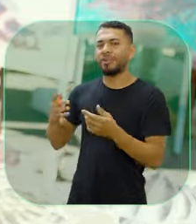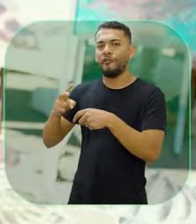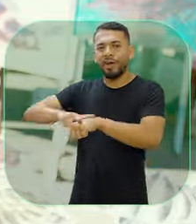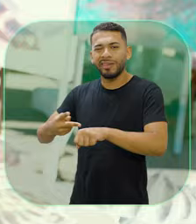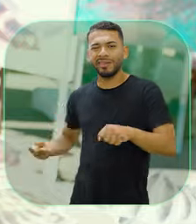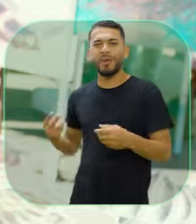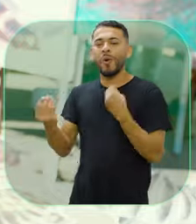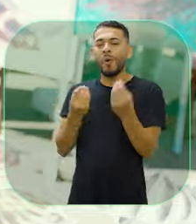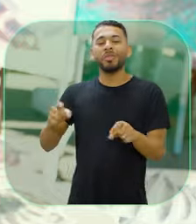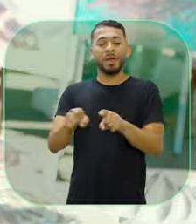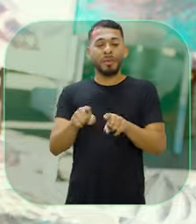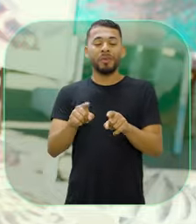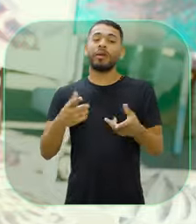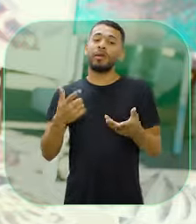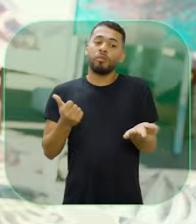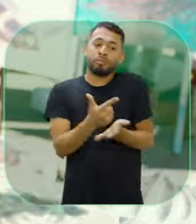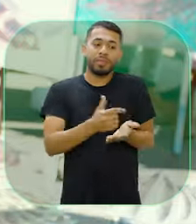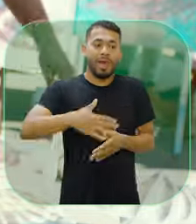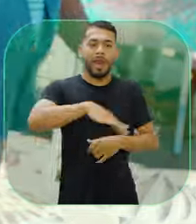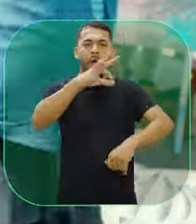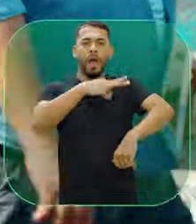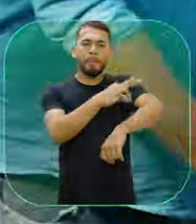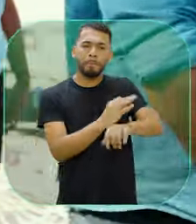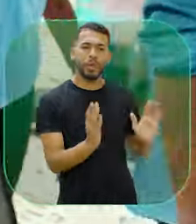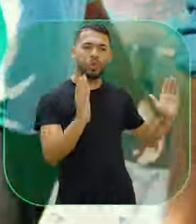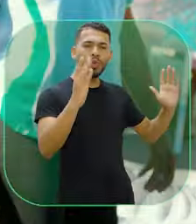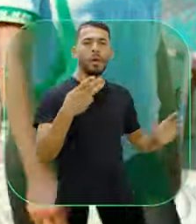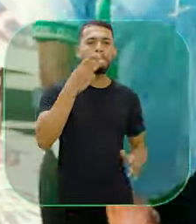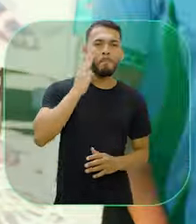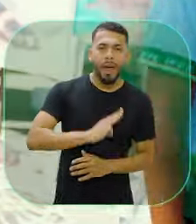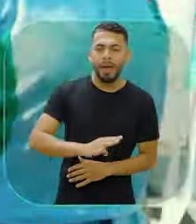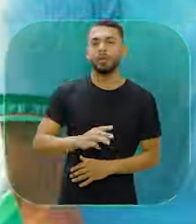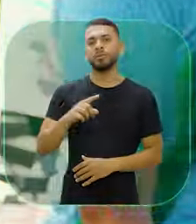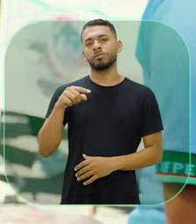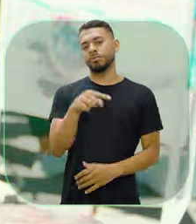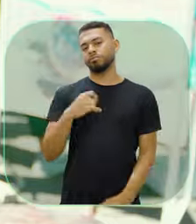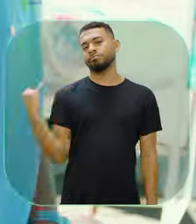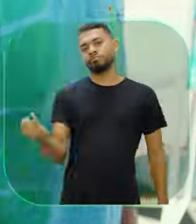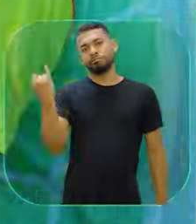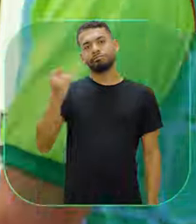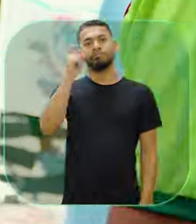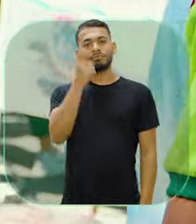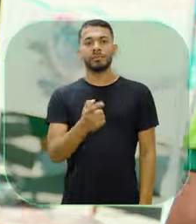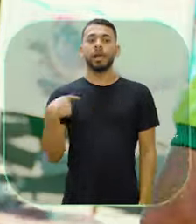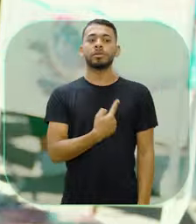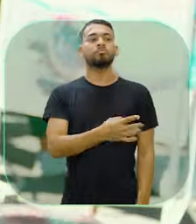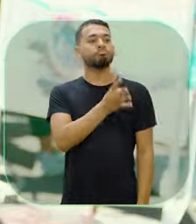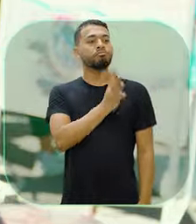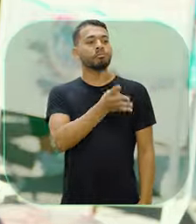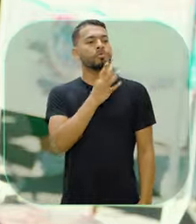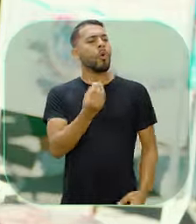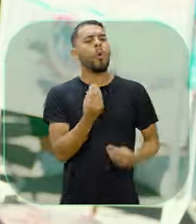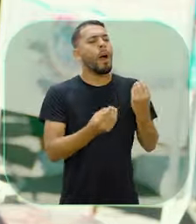orgânico, como consumidor na área da apicultura, no mel. Isso para a gente é importante, interessante a gente saber o que é